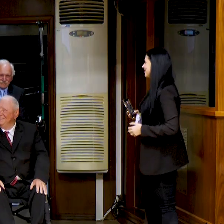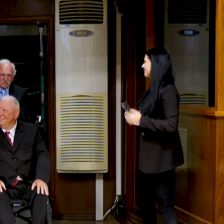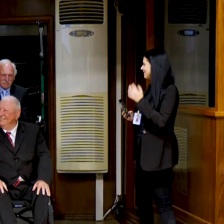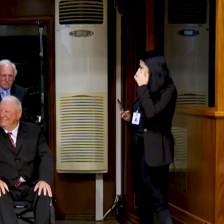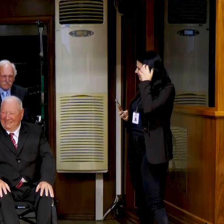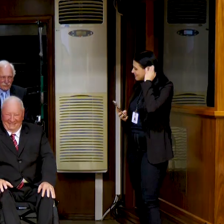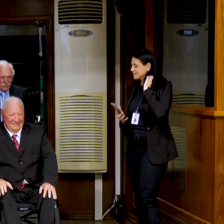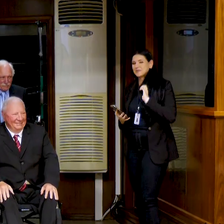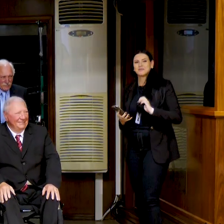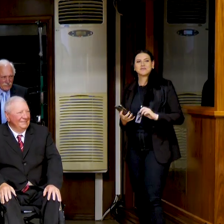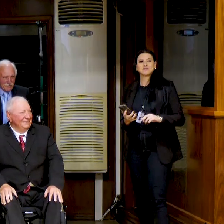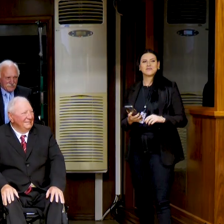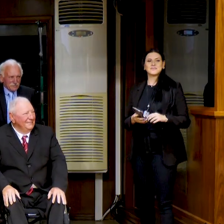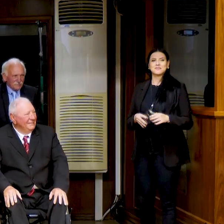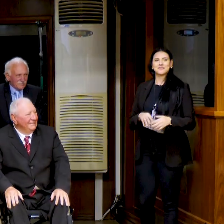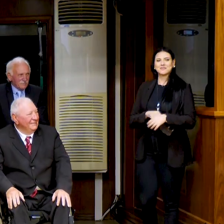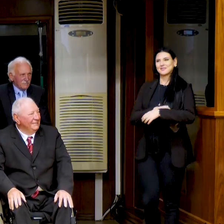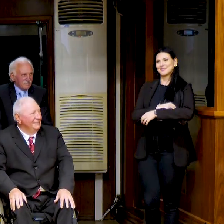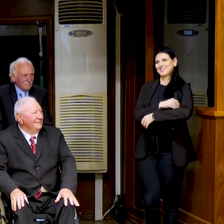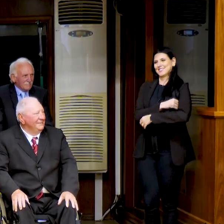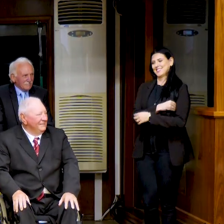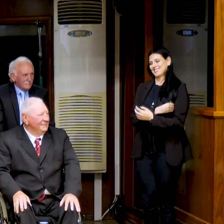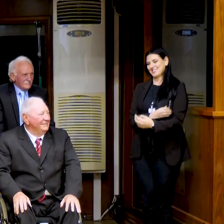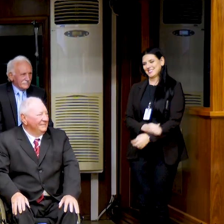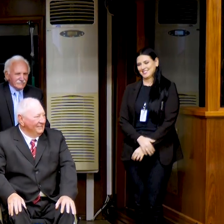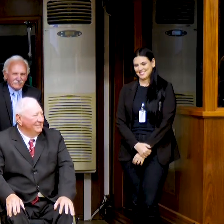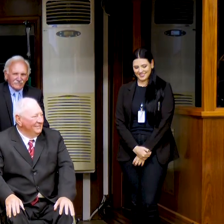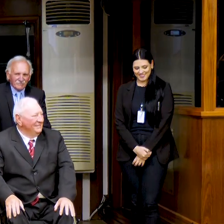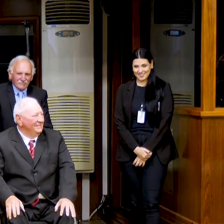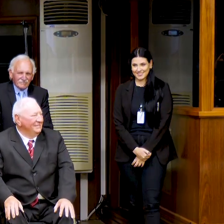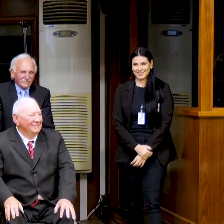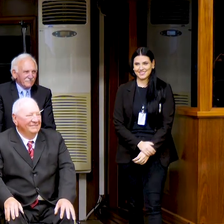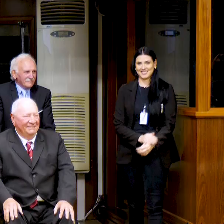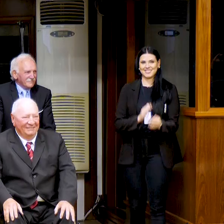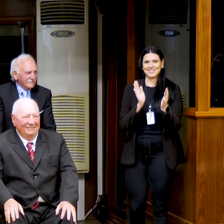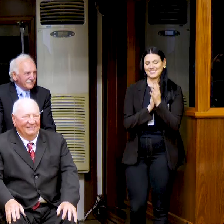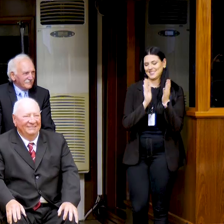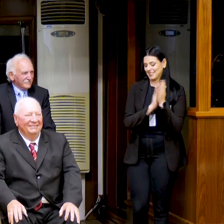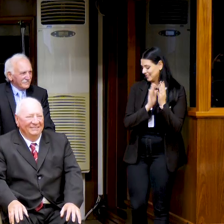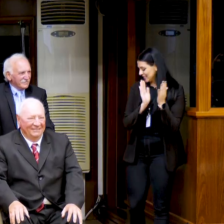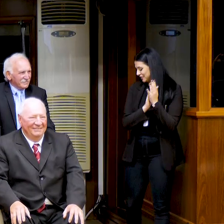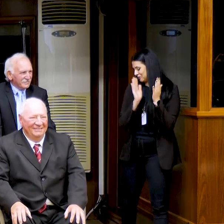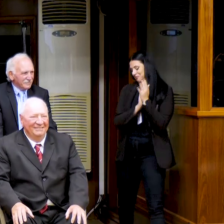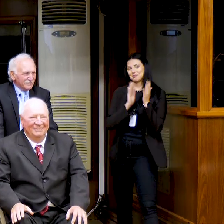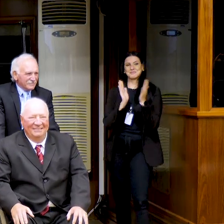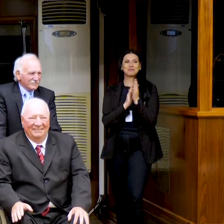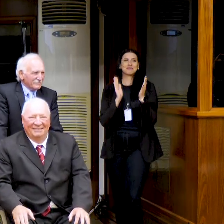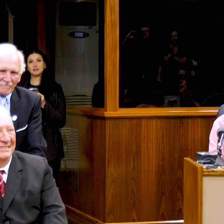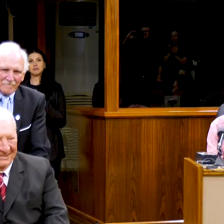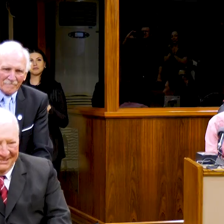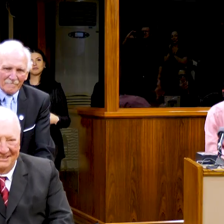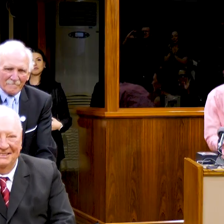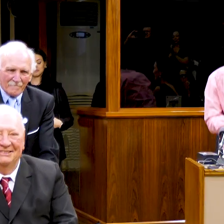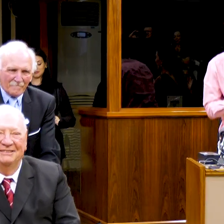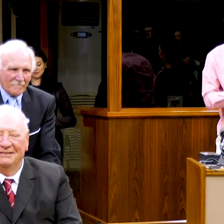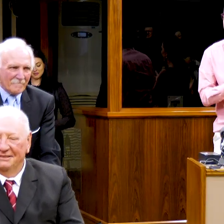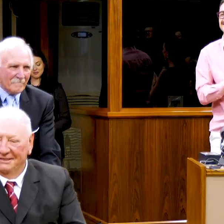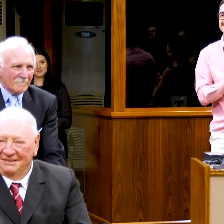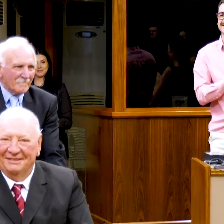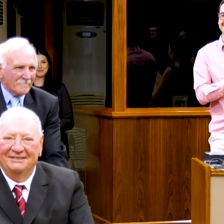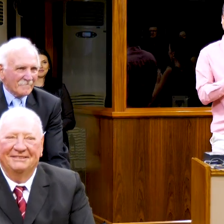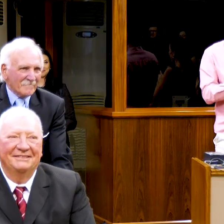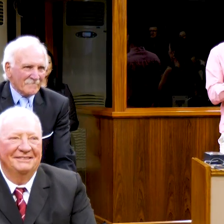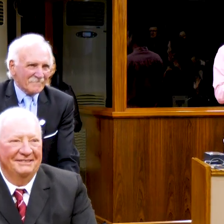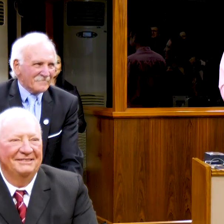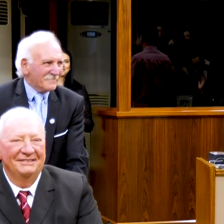A canção Céu, Sol, Sul, Terra e Cor, cantada pelo músico Nivaldo Mozelli, abriu passagem para o mais novo cidadão